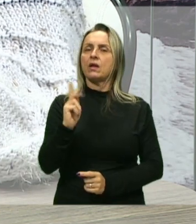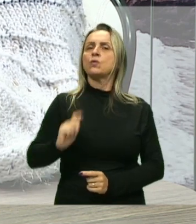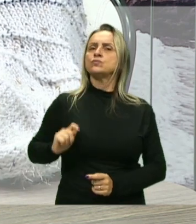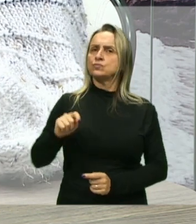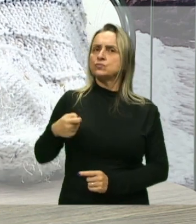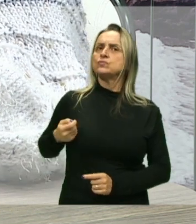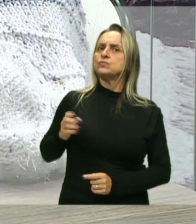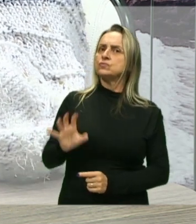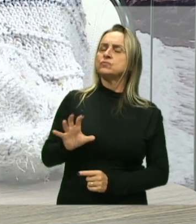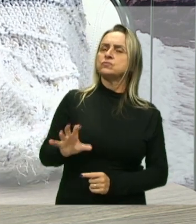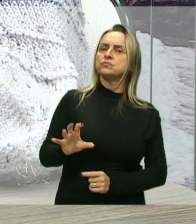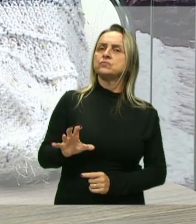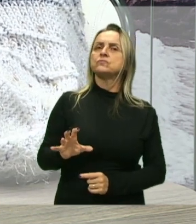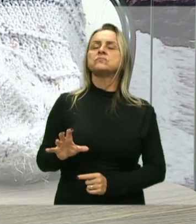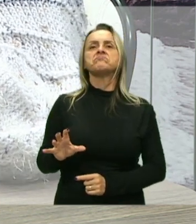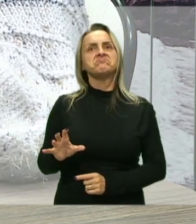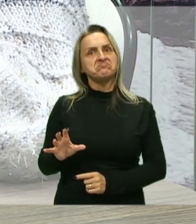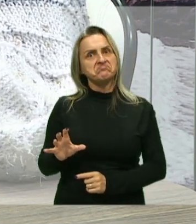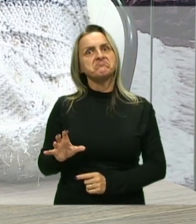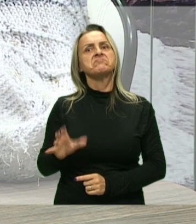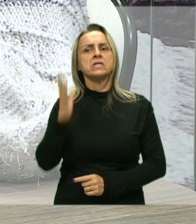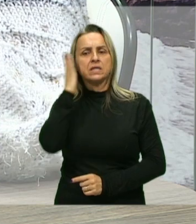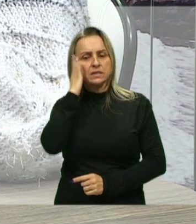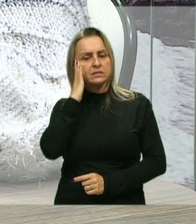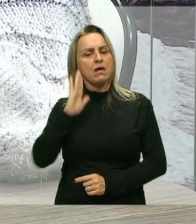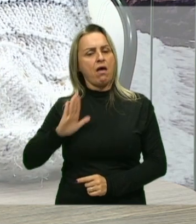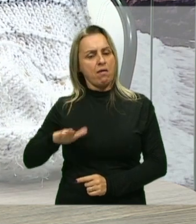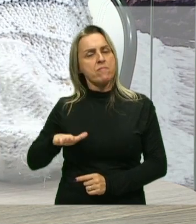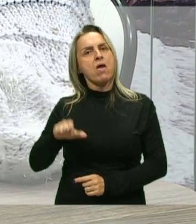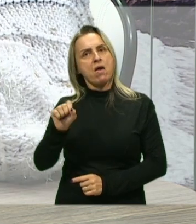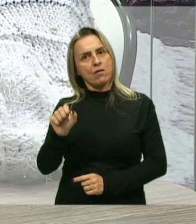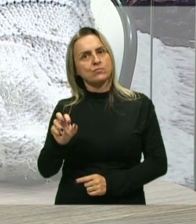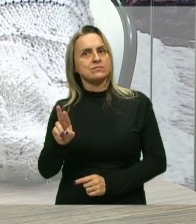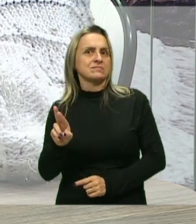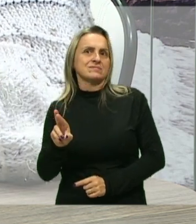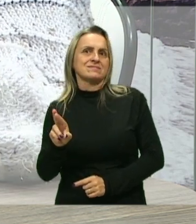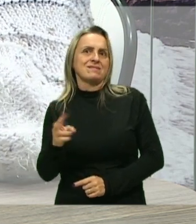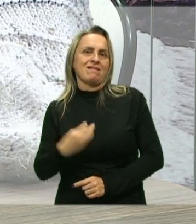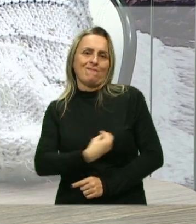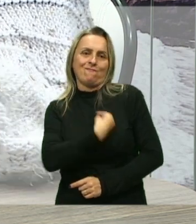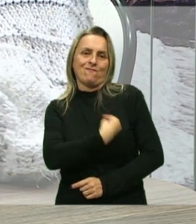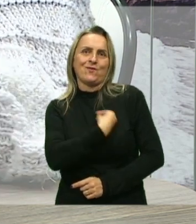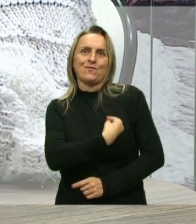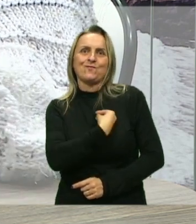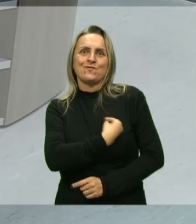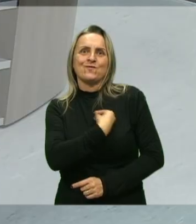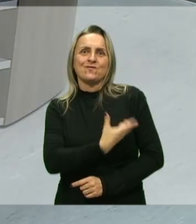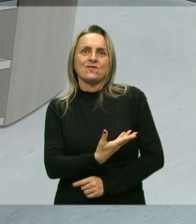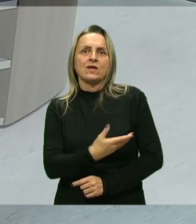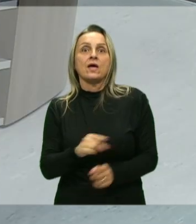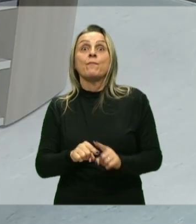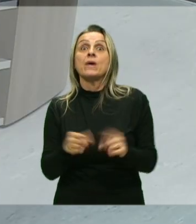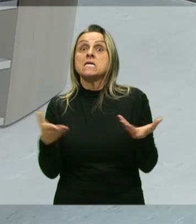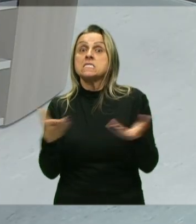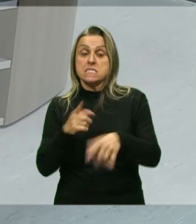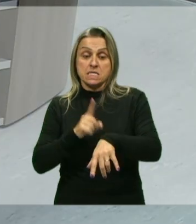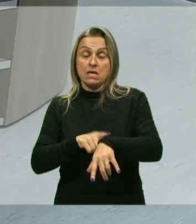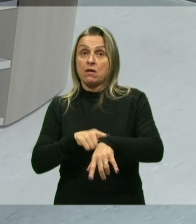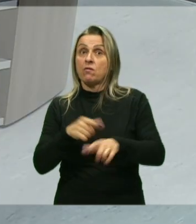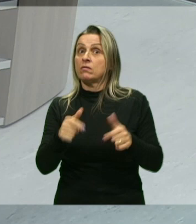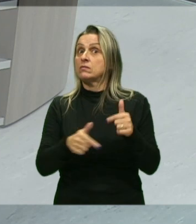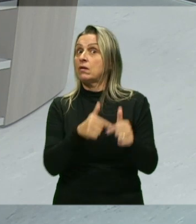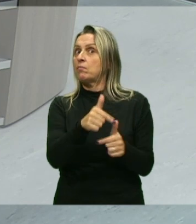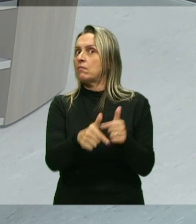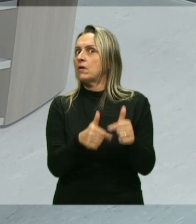de... você sabe que é um ser vivo, mas, digamos assim, é quase como se tivesse assim, ele fala, agora ele está em trabalho, se eu sair daqui,